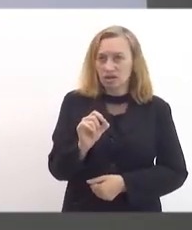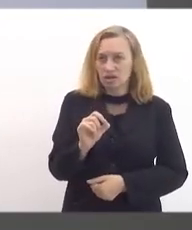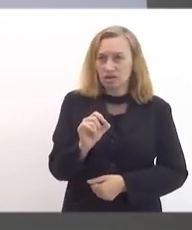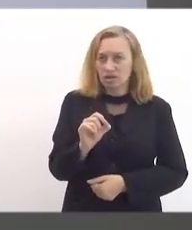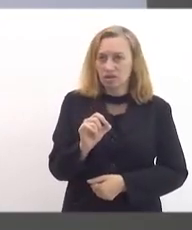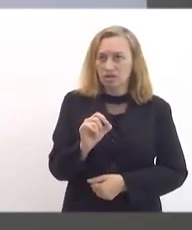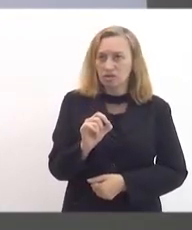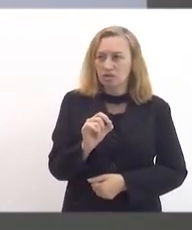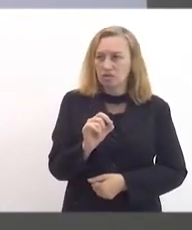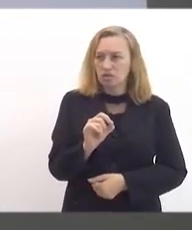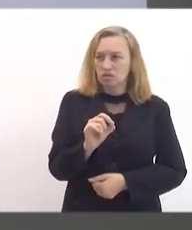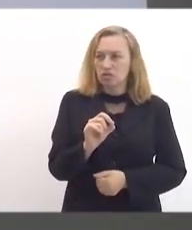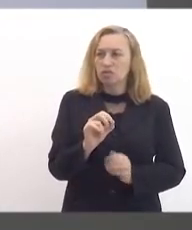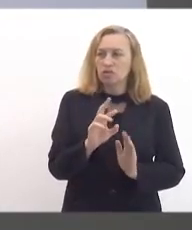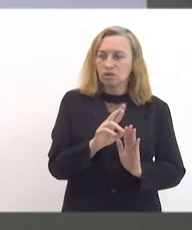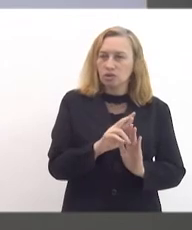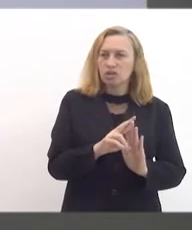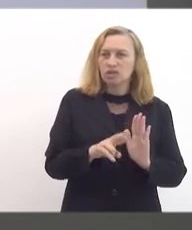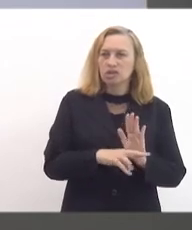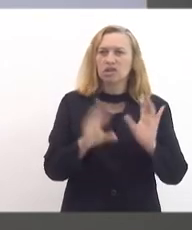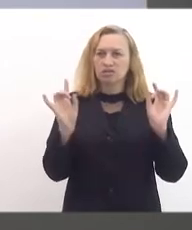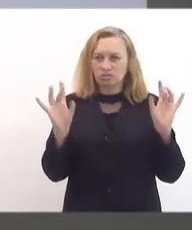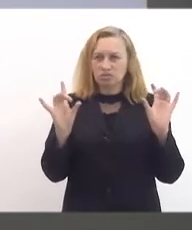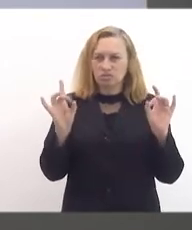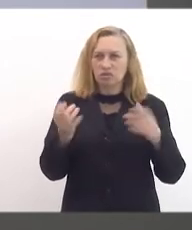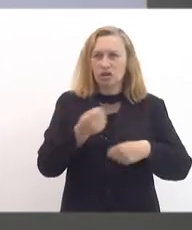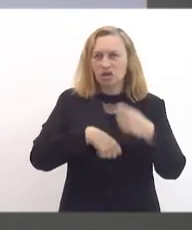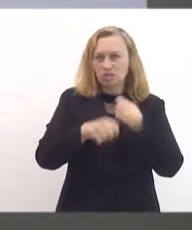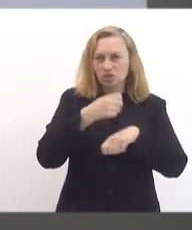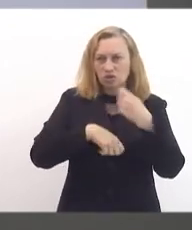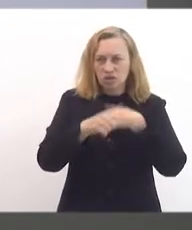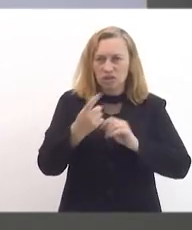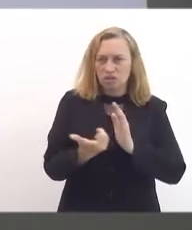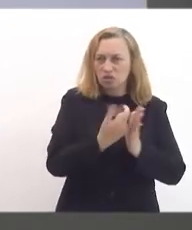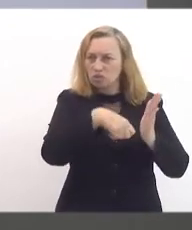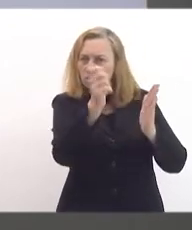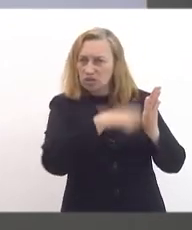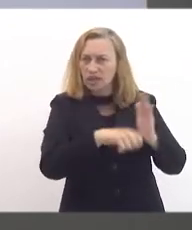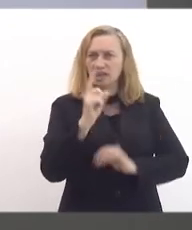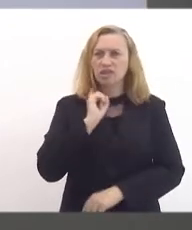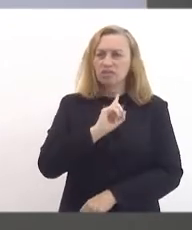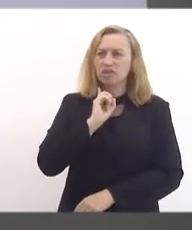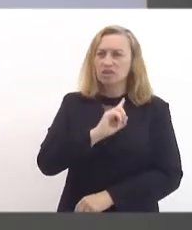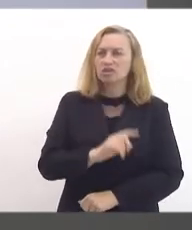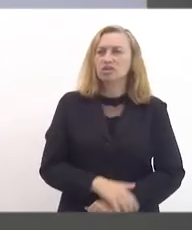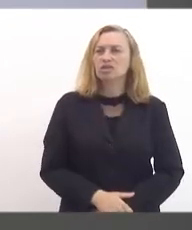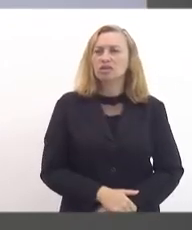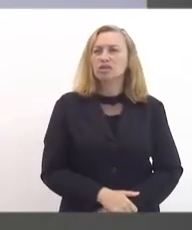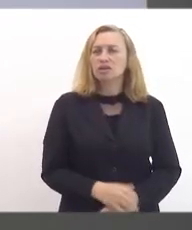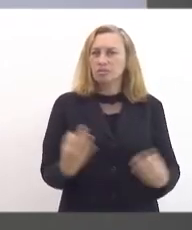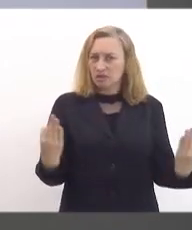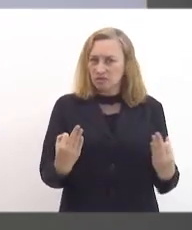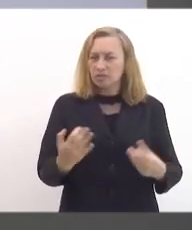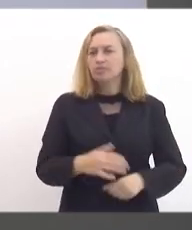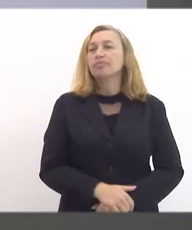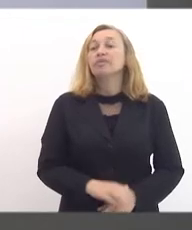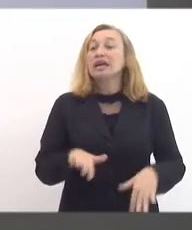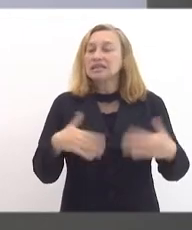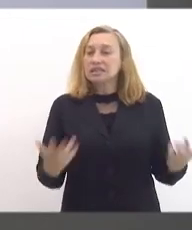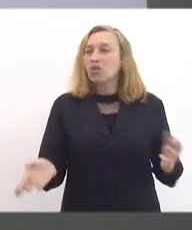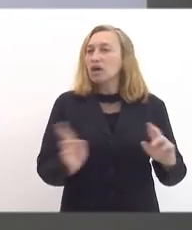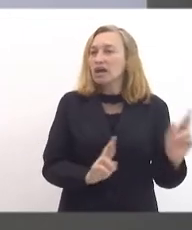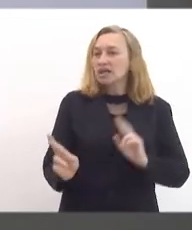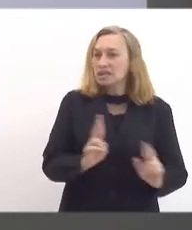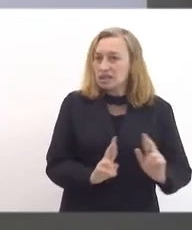especial concedido por um órgão da administração tributária Mineiro perfeito então em relação